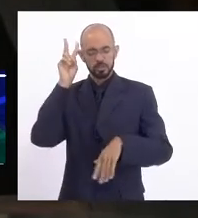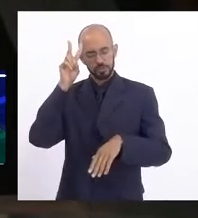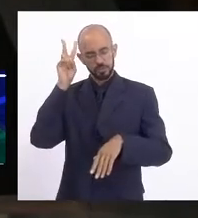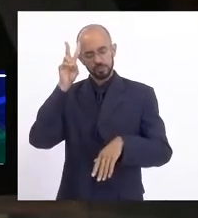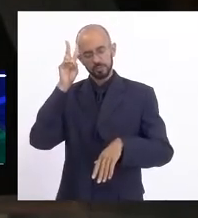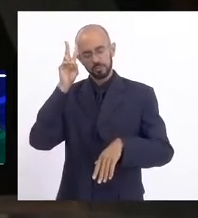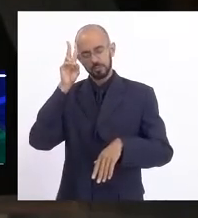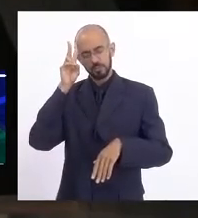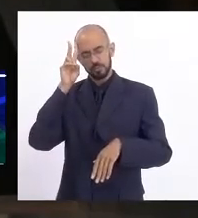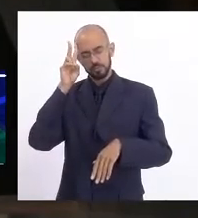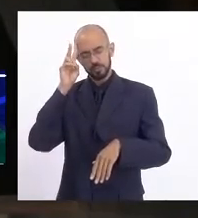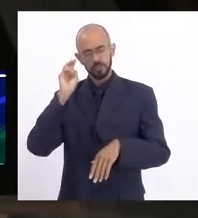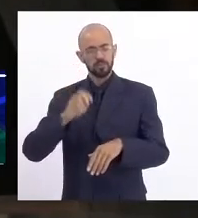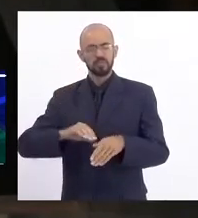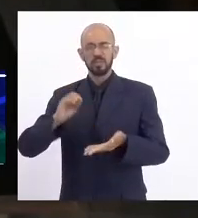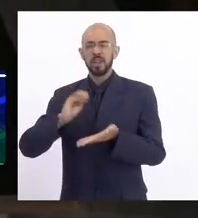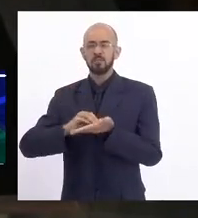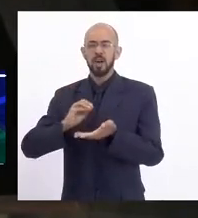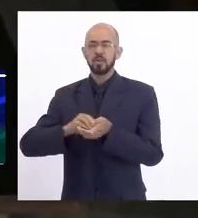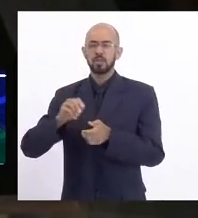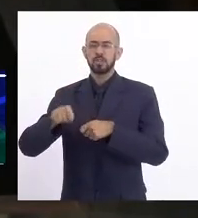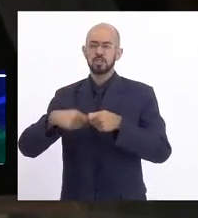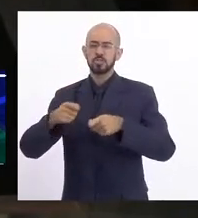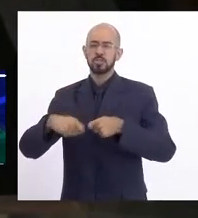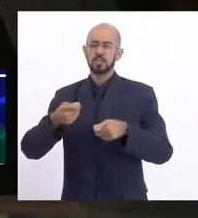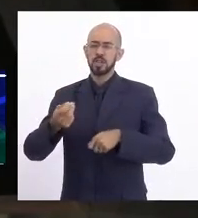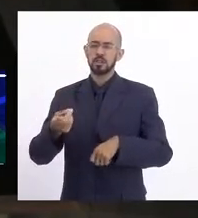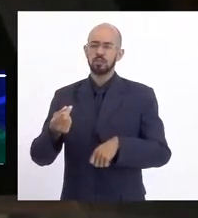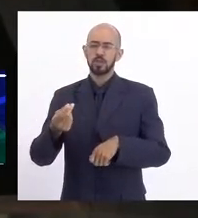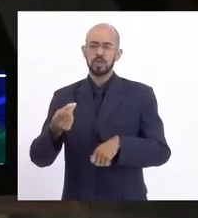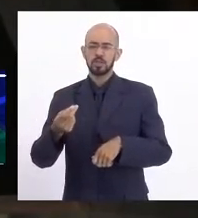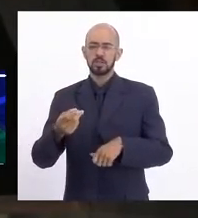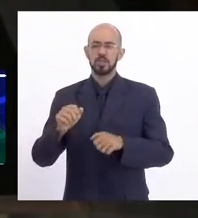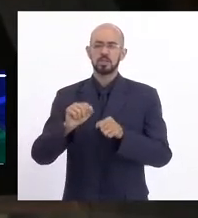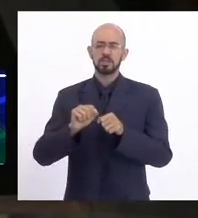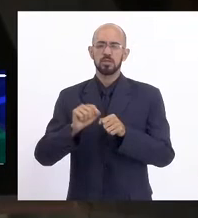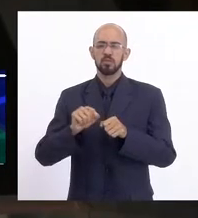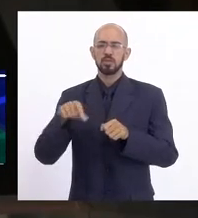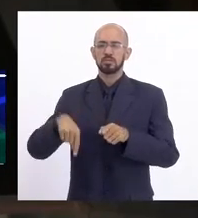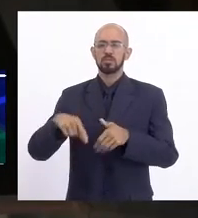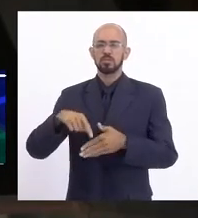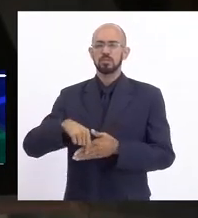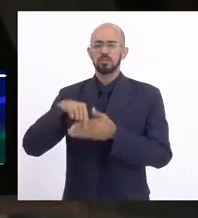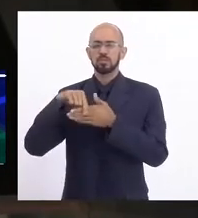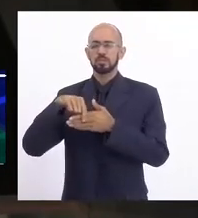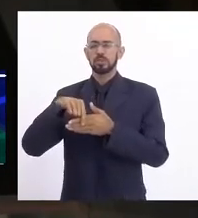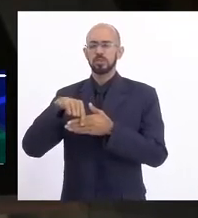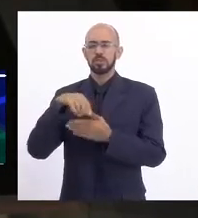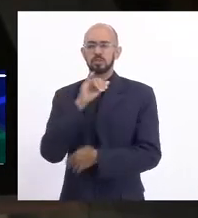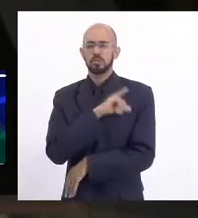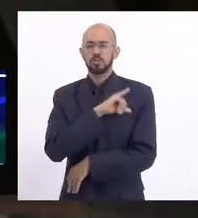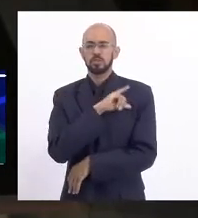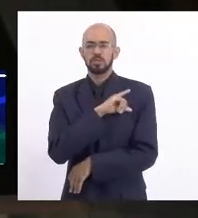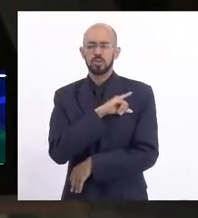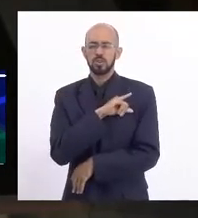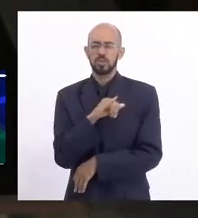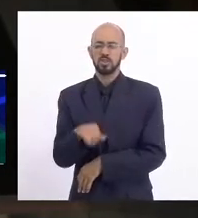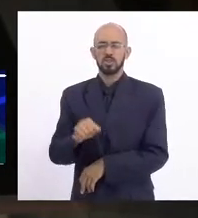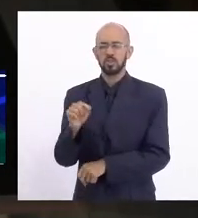maiores desmandos financeiros cometidos por autoridades estaduais do Rio de Janeiro nesse último período, em torno de uma